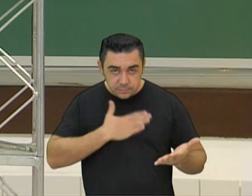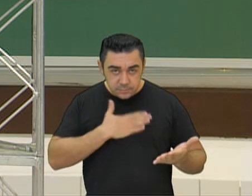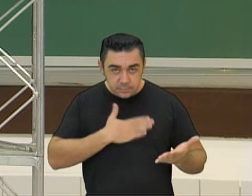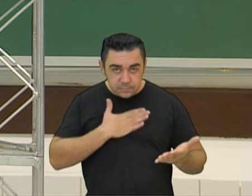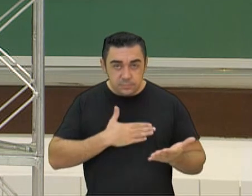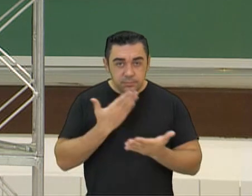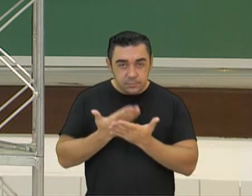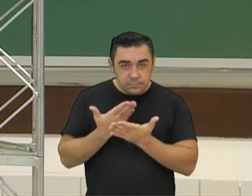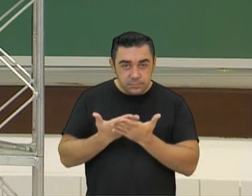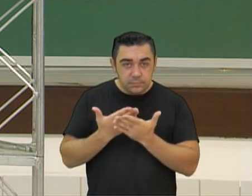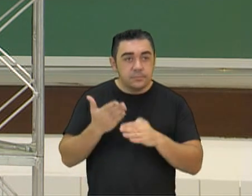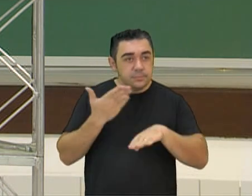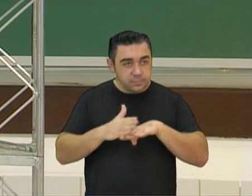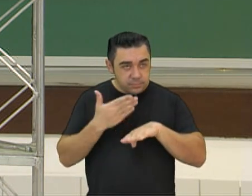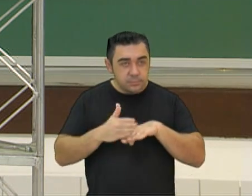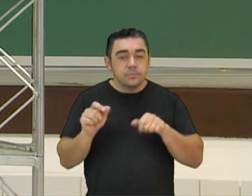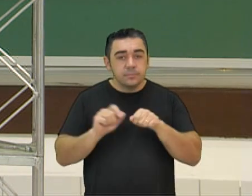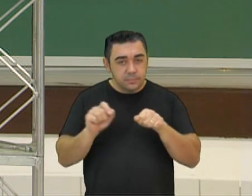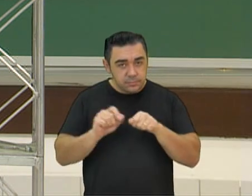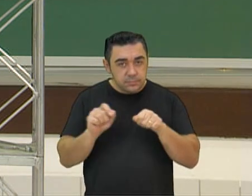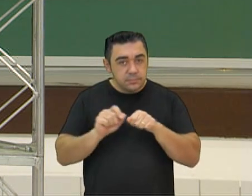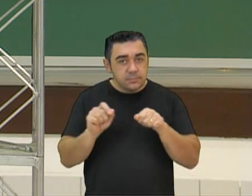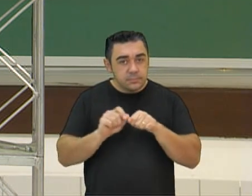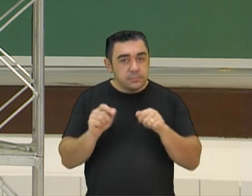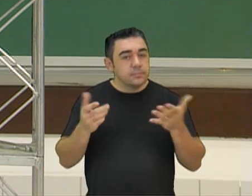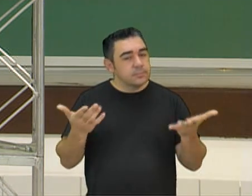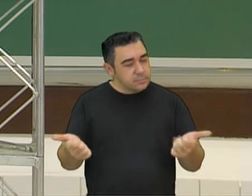nossa prática? Fizeram a nossa prática?